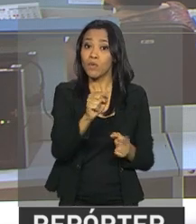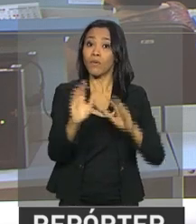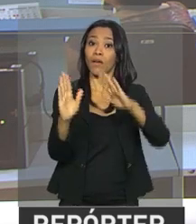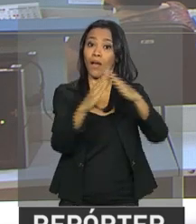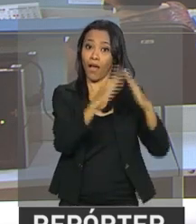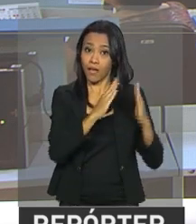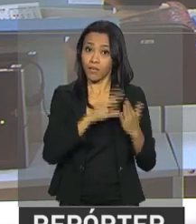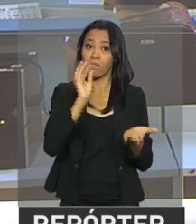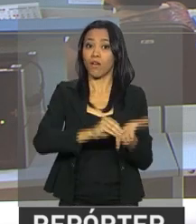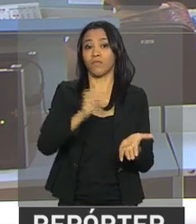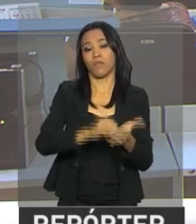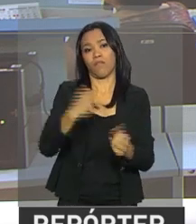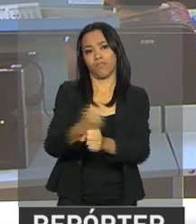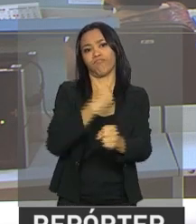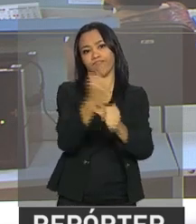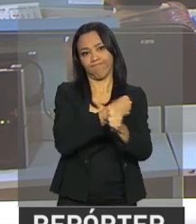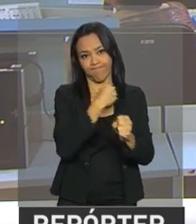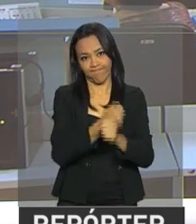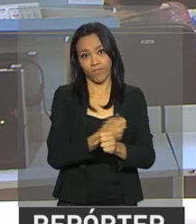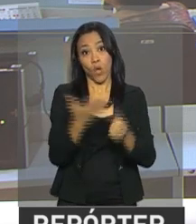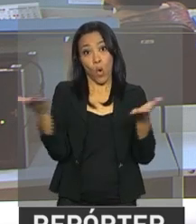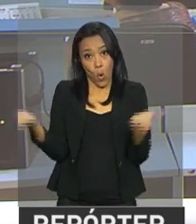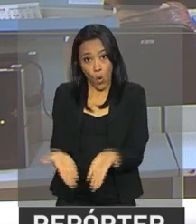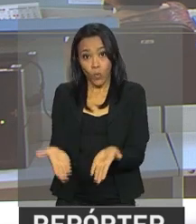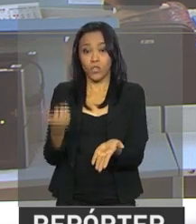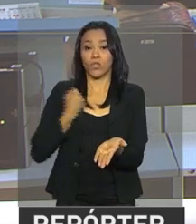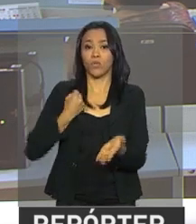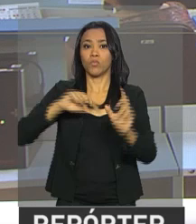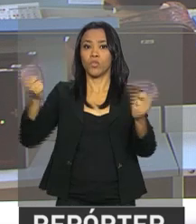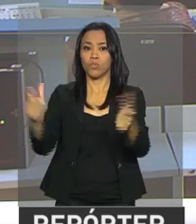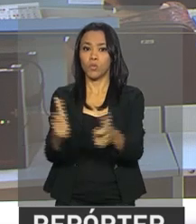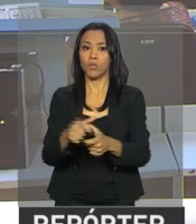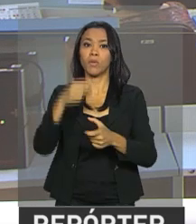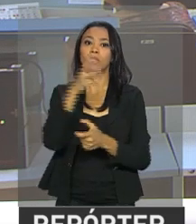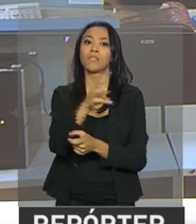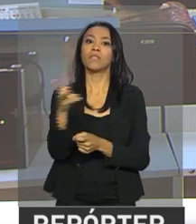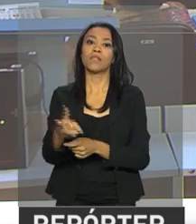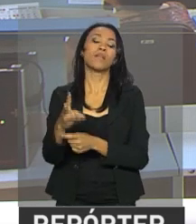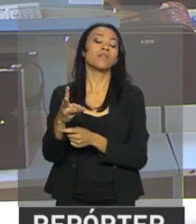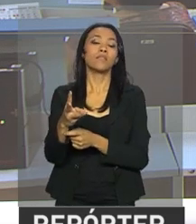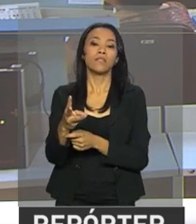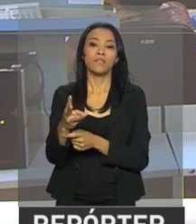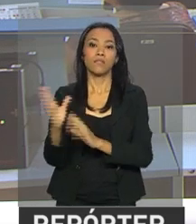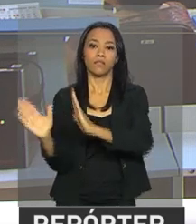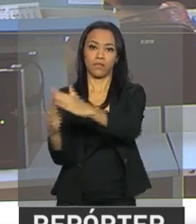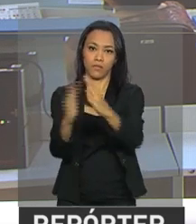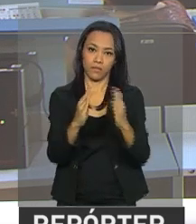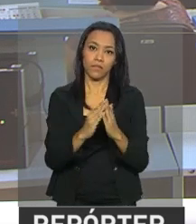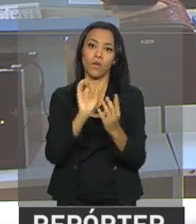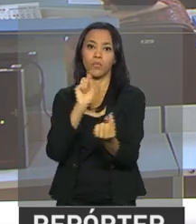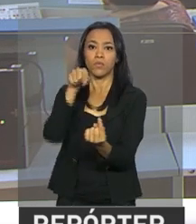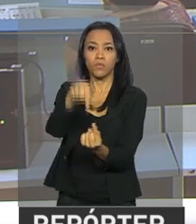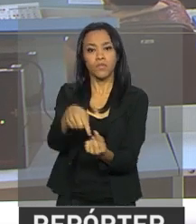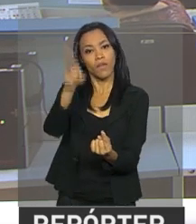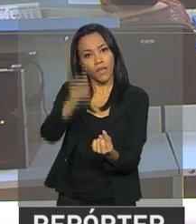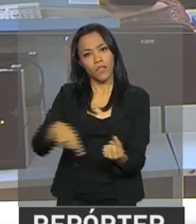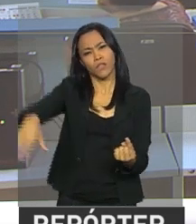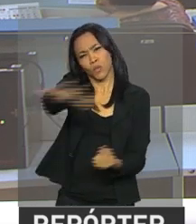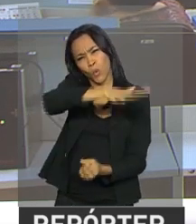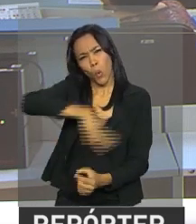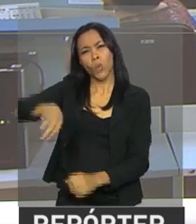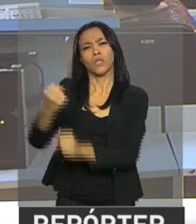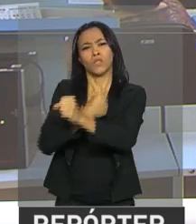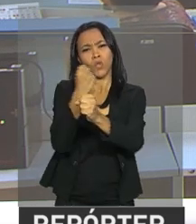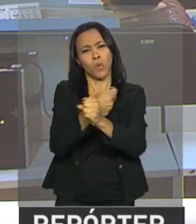ser concluídas. Hoje, esse número diminuiu para 33 mil unidades. A meta é que todas as obras